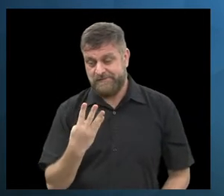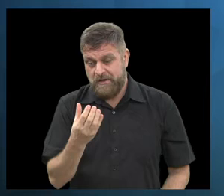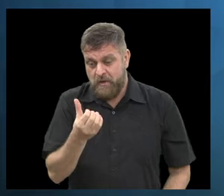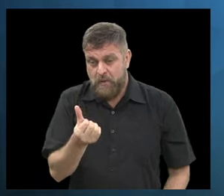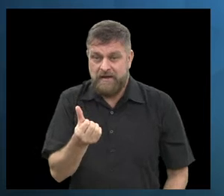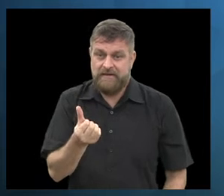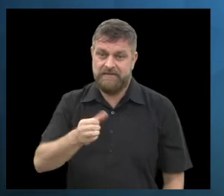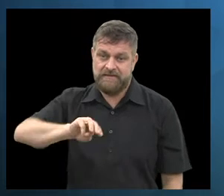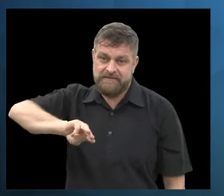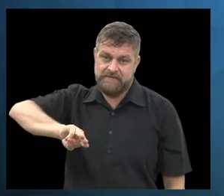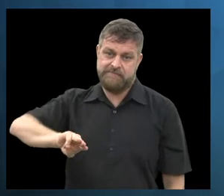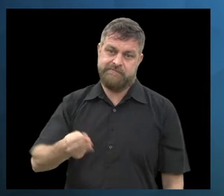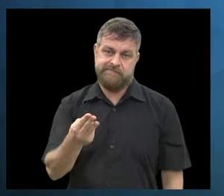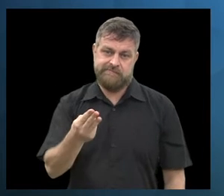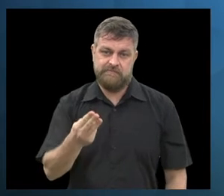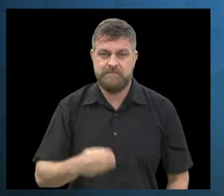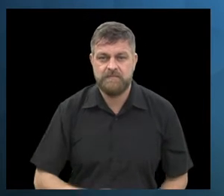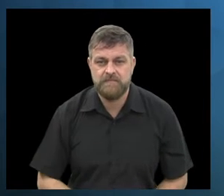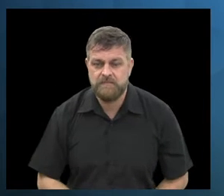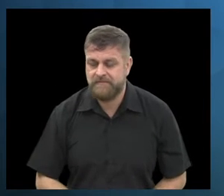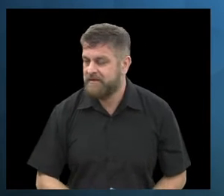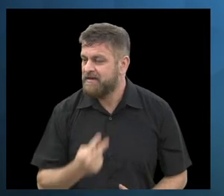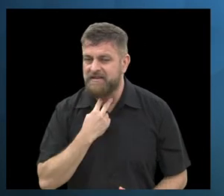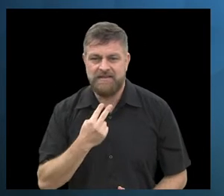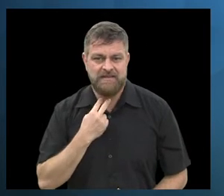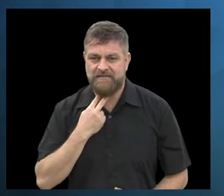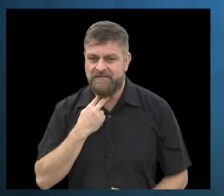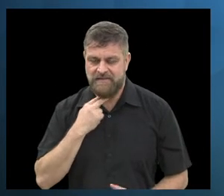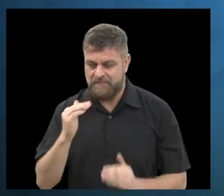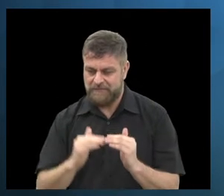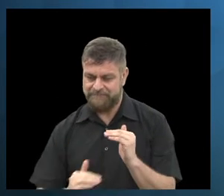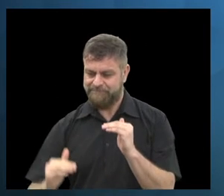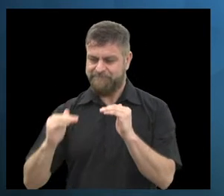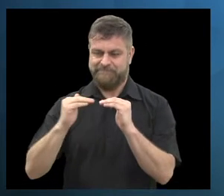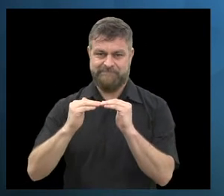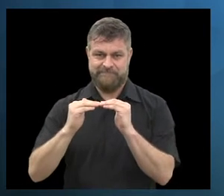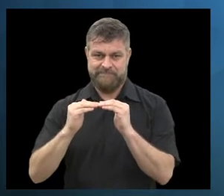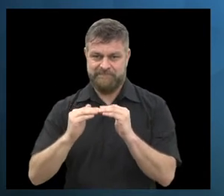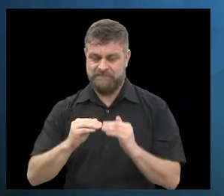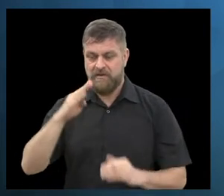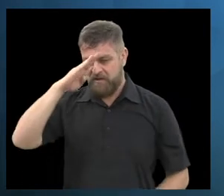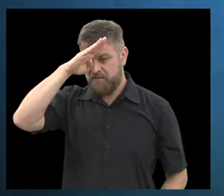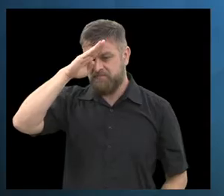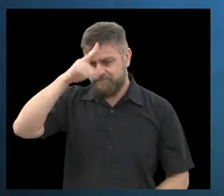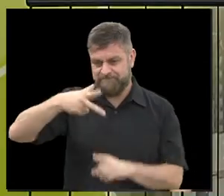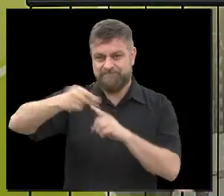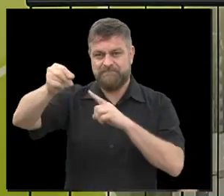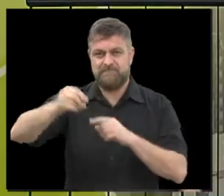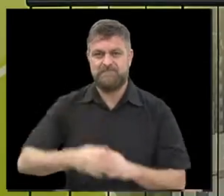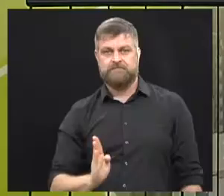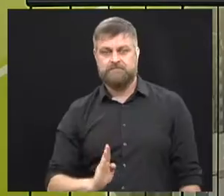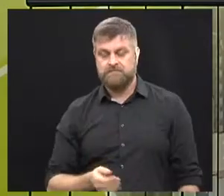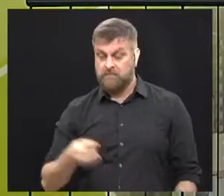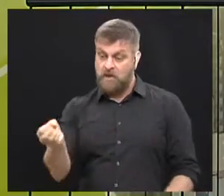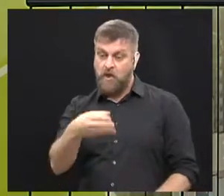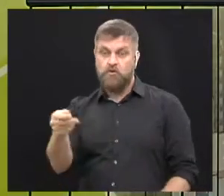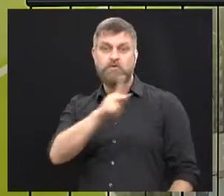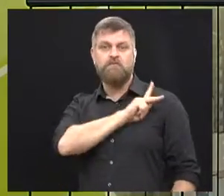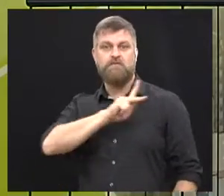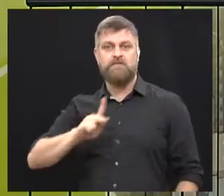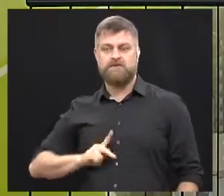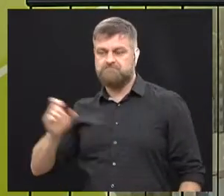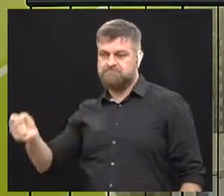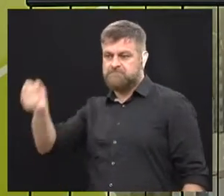está na casa dos 46 milhões. Não tem mais como alcançar o capitão da reserva. É o novo presidente